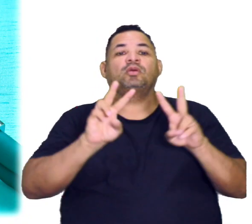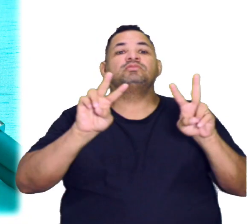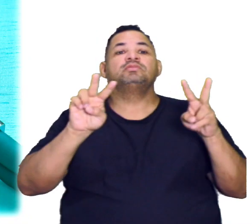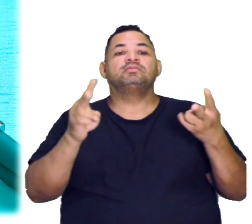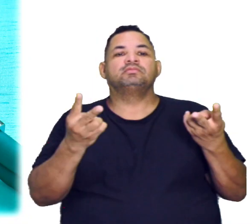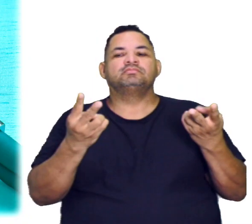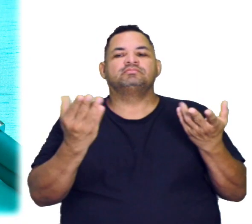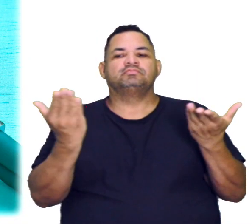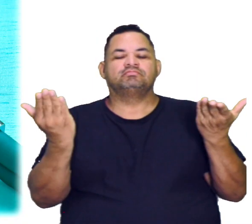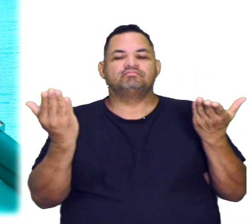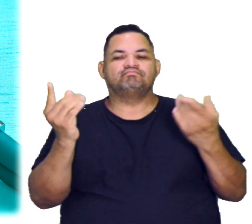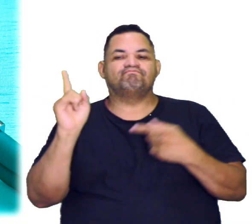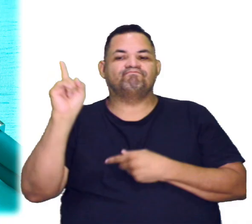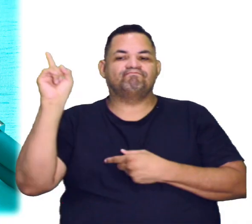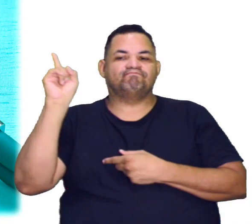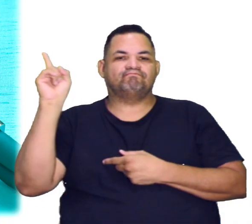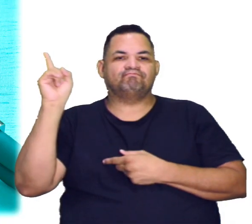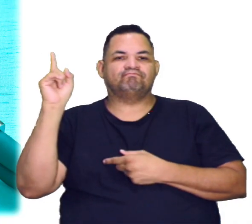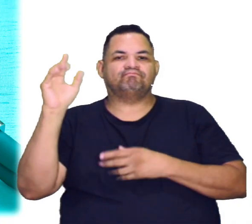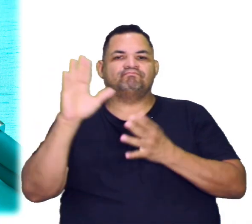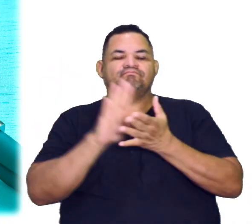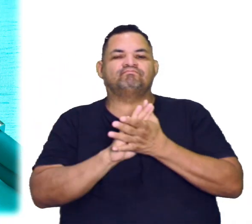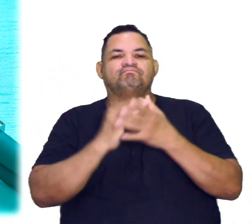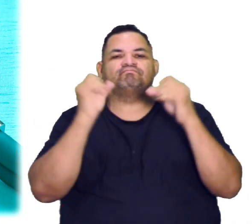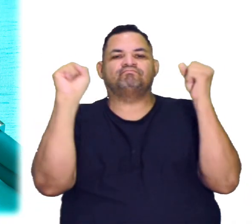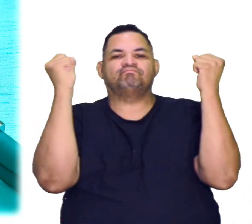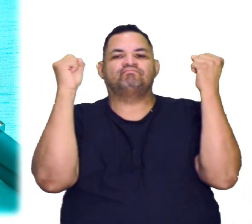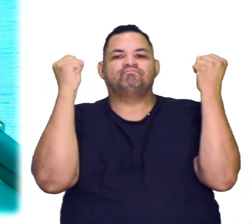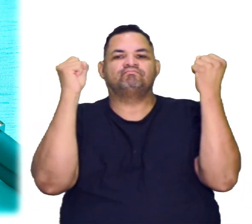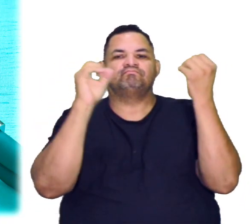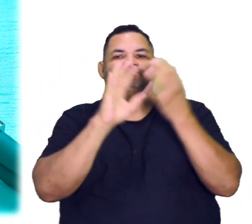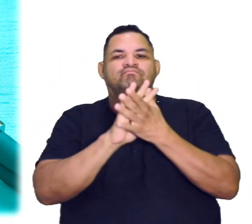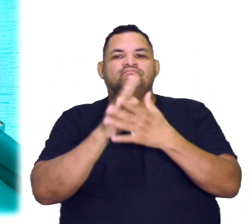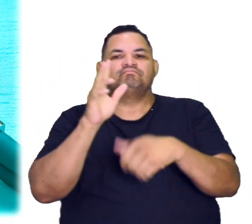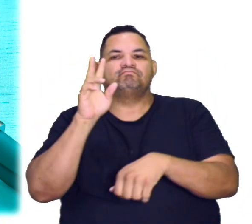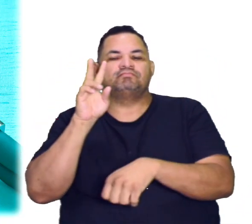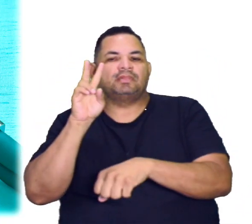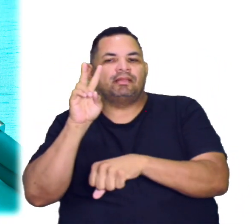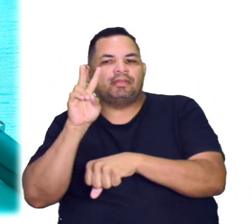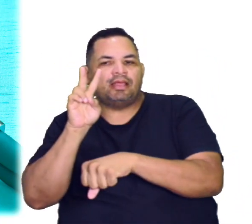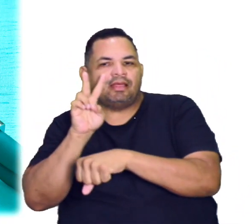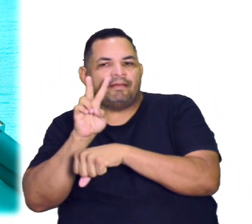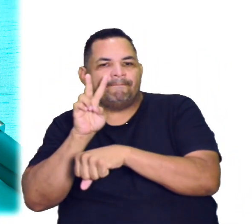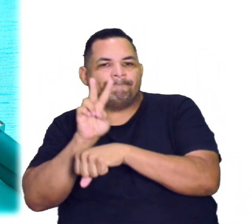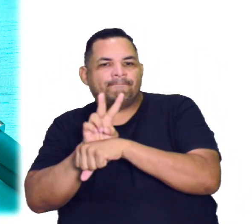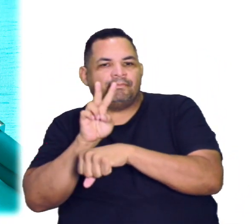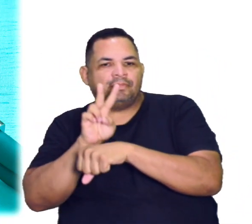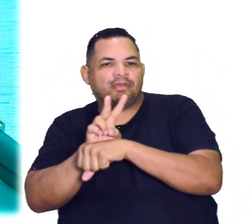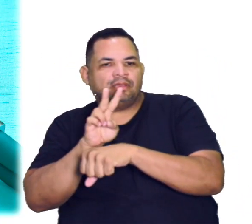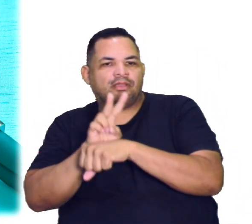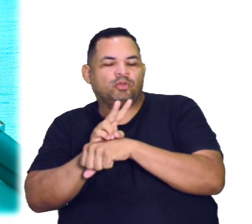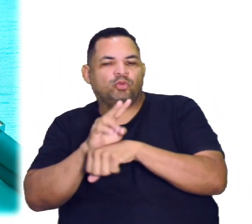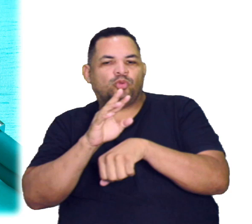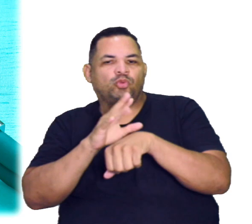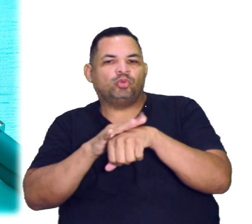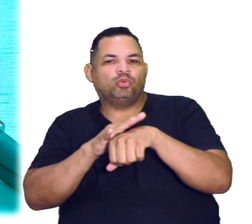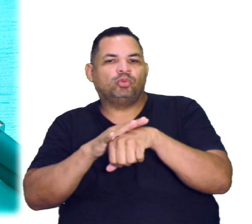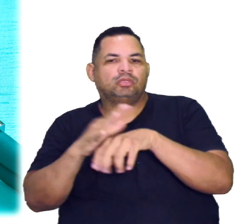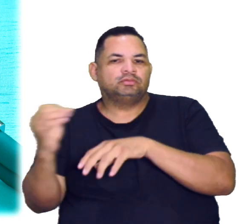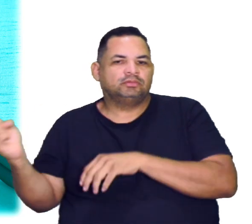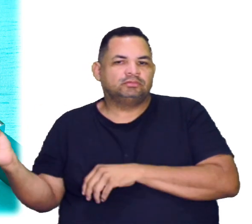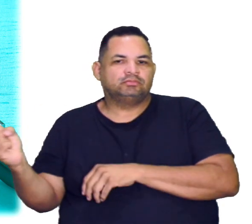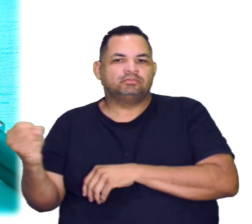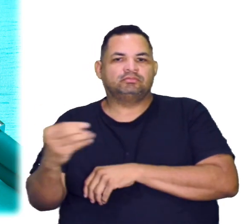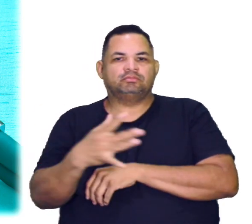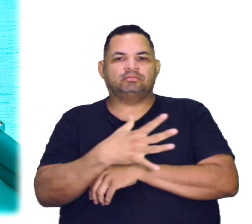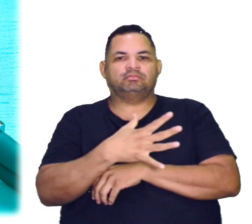respeito do quê? Atividade física na prevenção de doenças da modernidade. E é